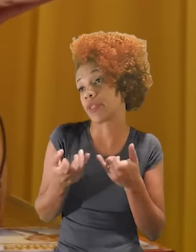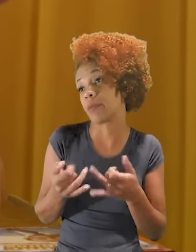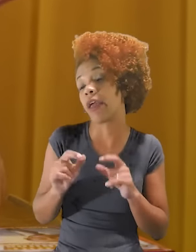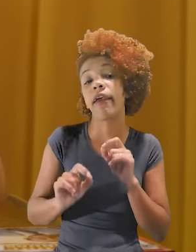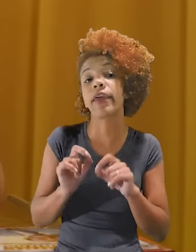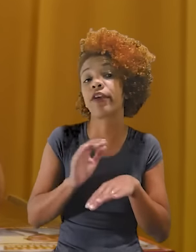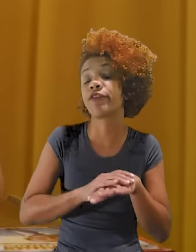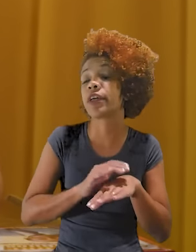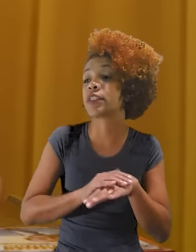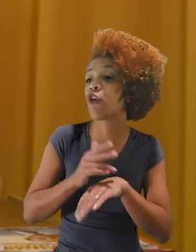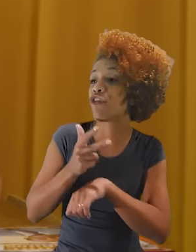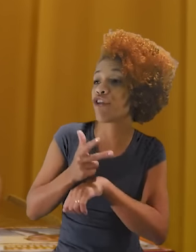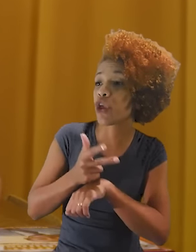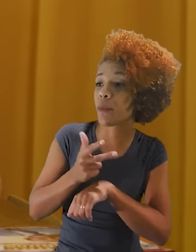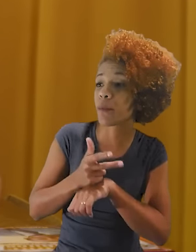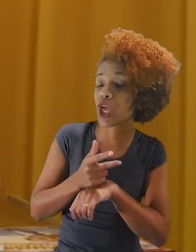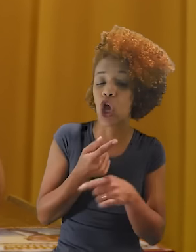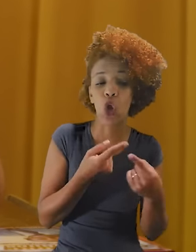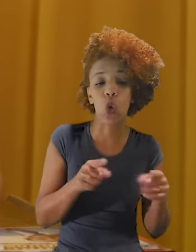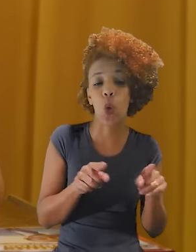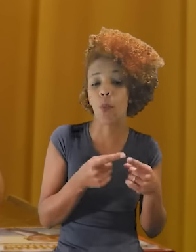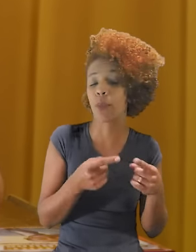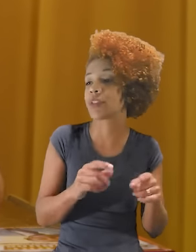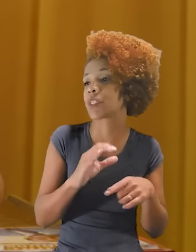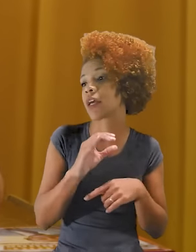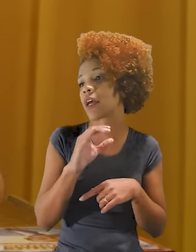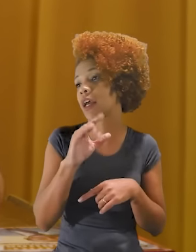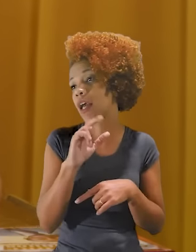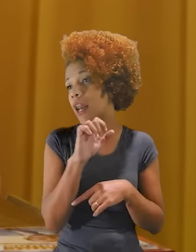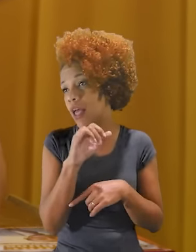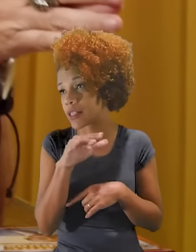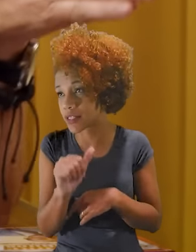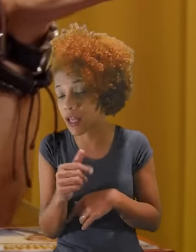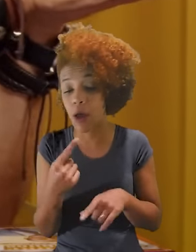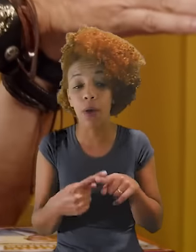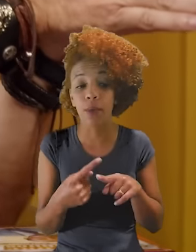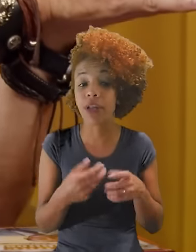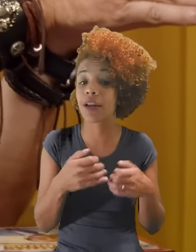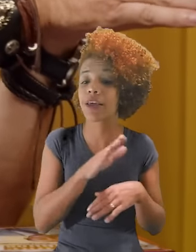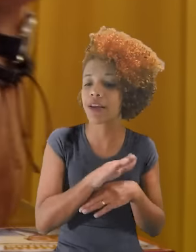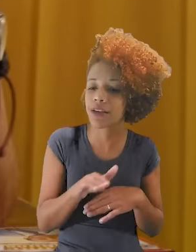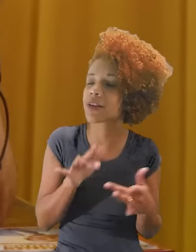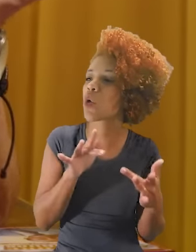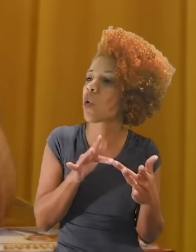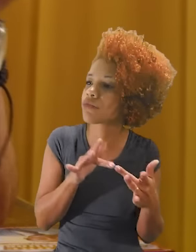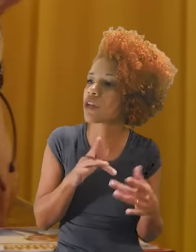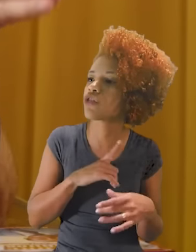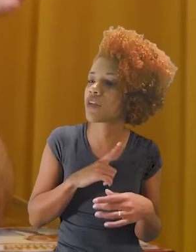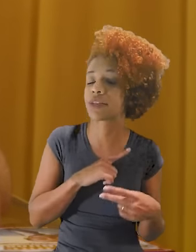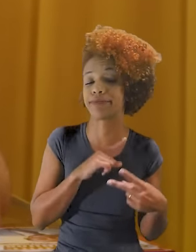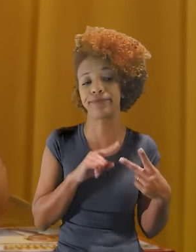falei, quem que ia querer fazer um filme, cara, com música clássica? Tá. Porque ele queria que as crianças tivessem contato com isso.